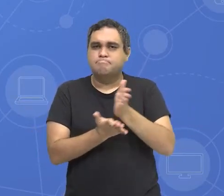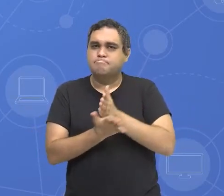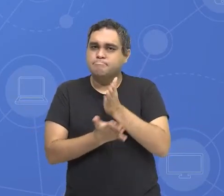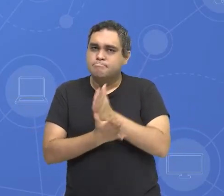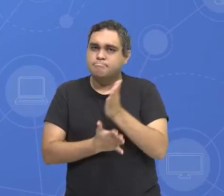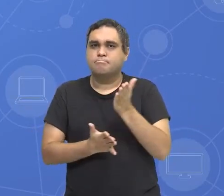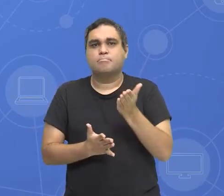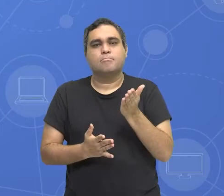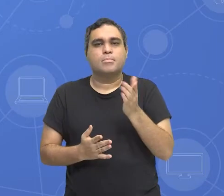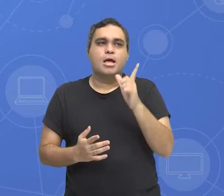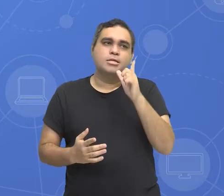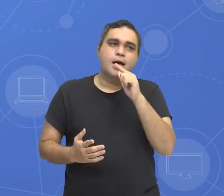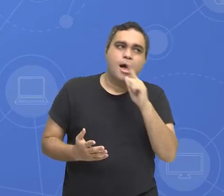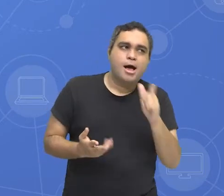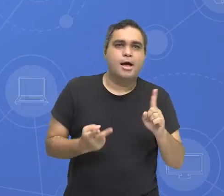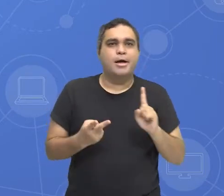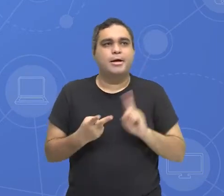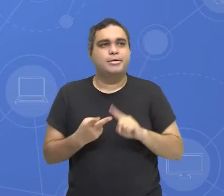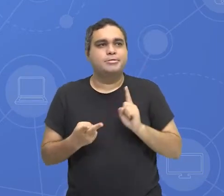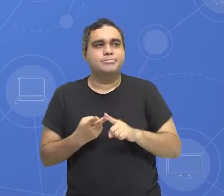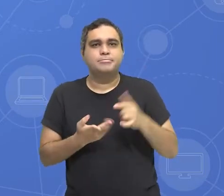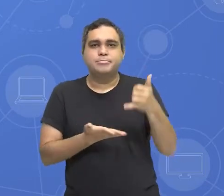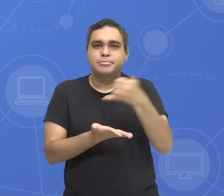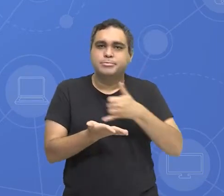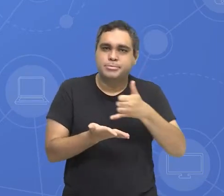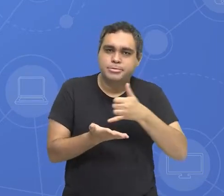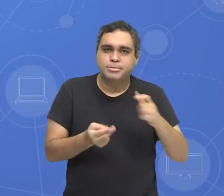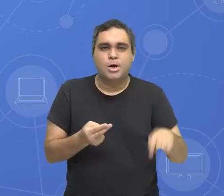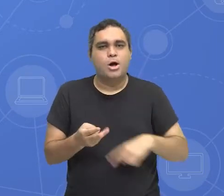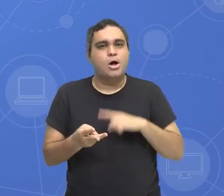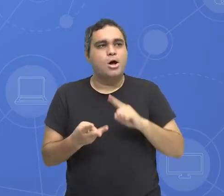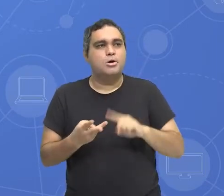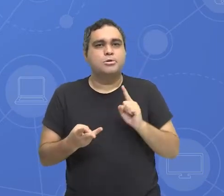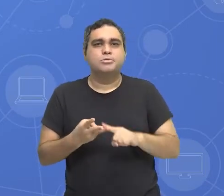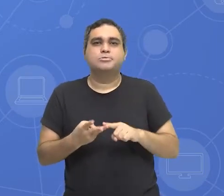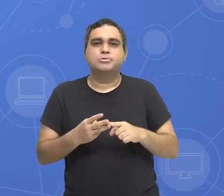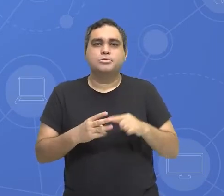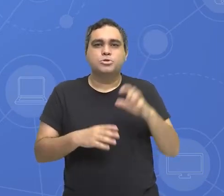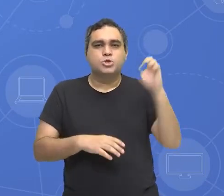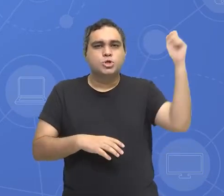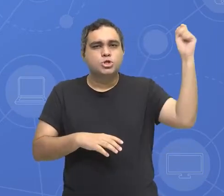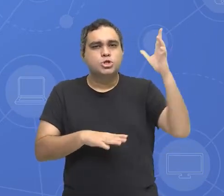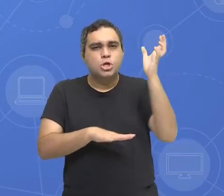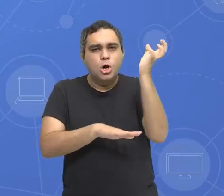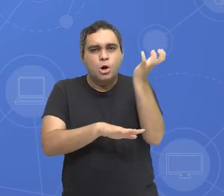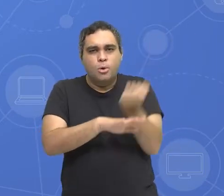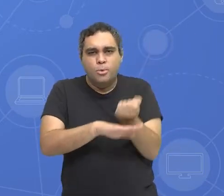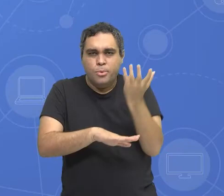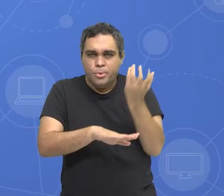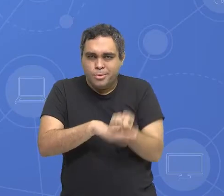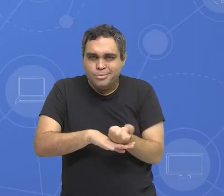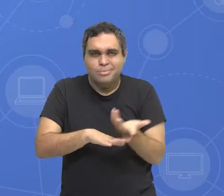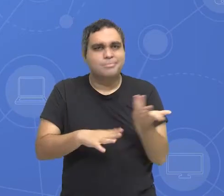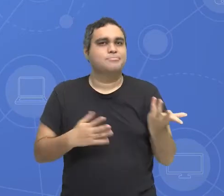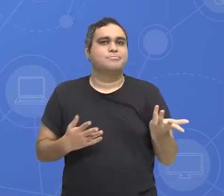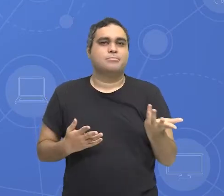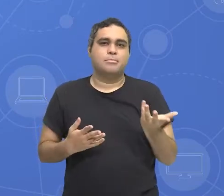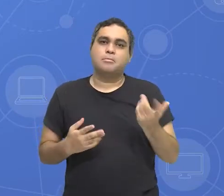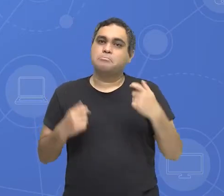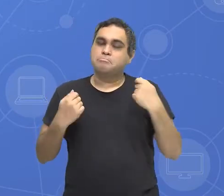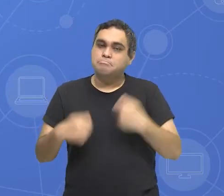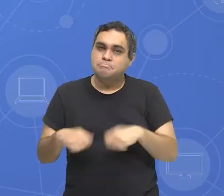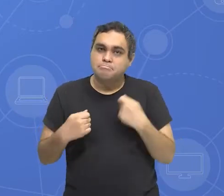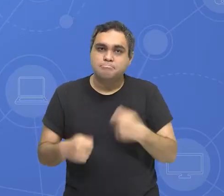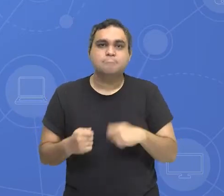tanto de hidrelétricas, de termoelétricas, também verificar aí novas soluções como as solares, né, como